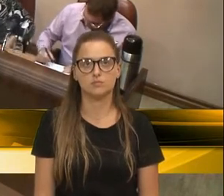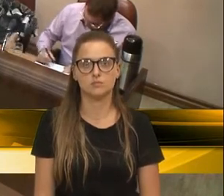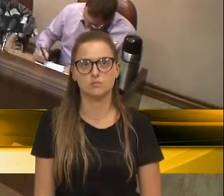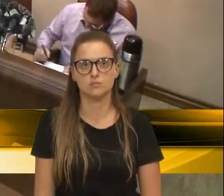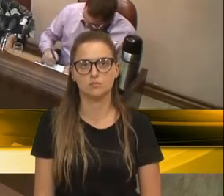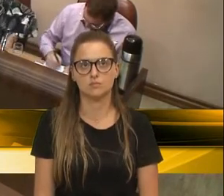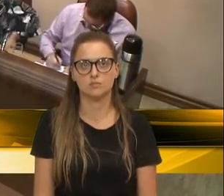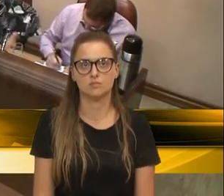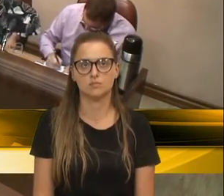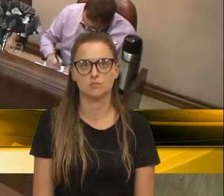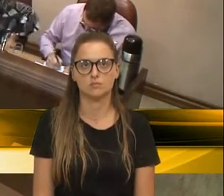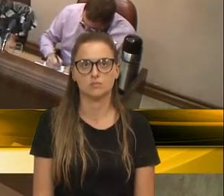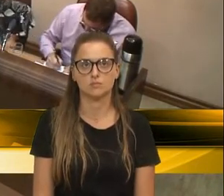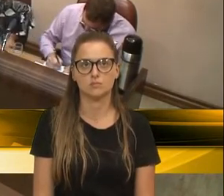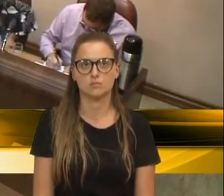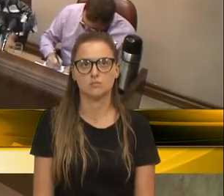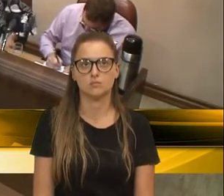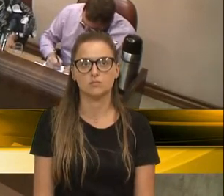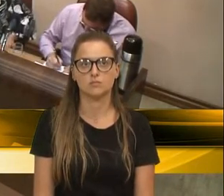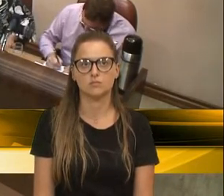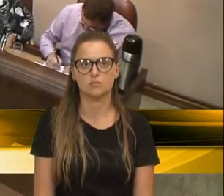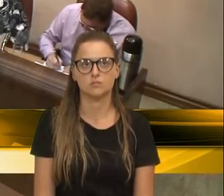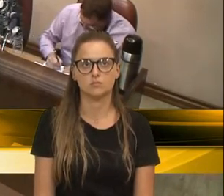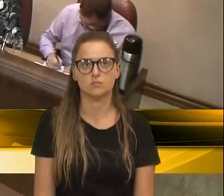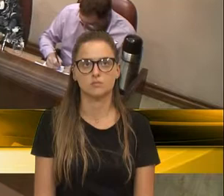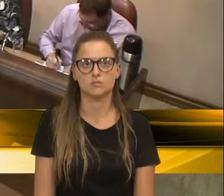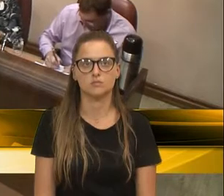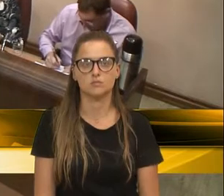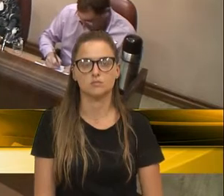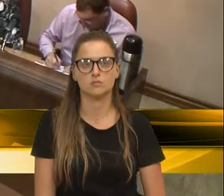Tem que pegar no seu... Não, mas é